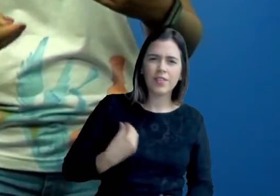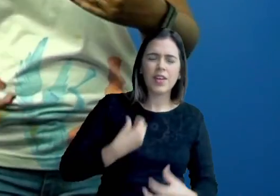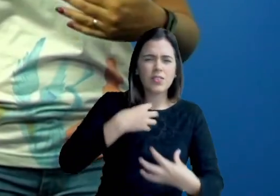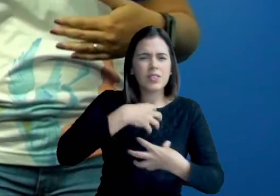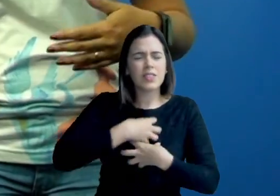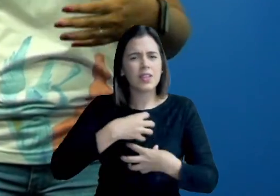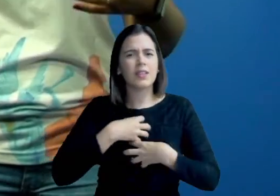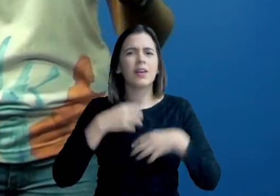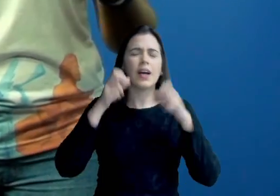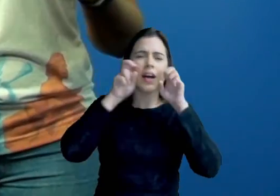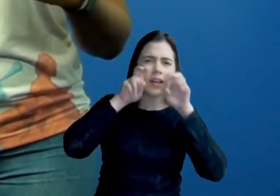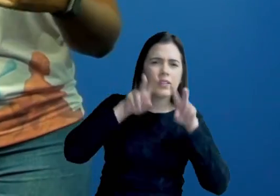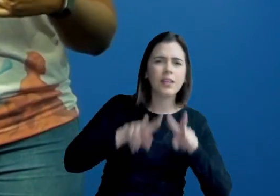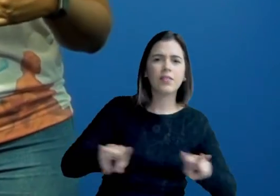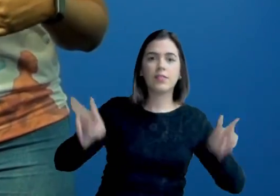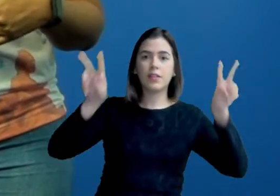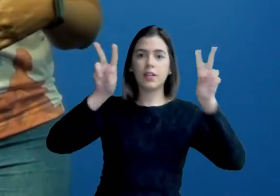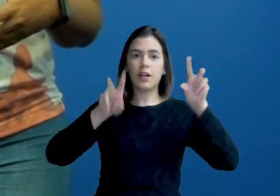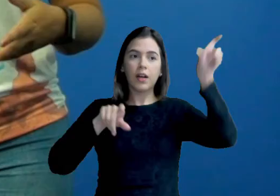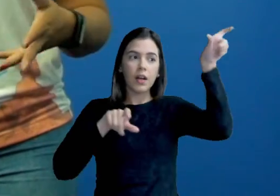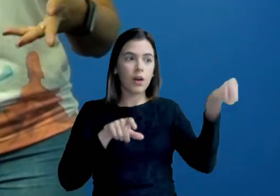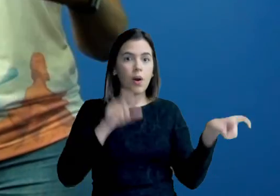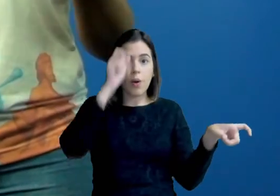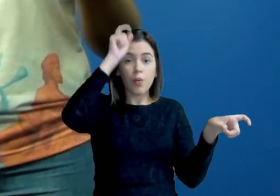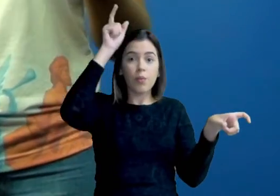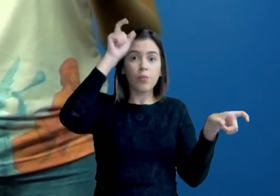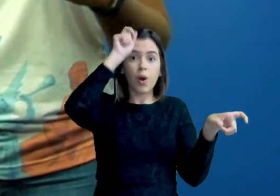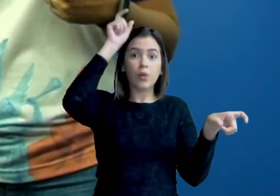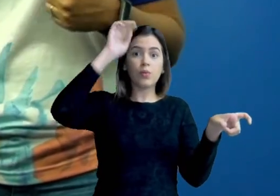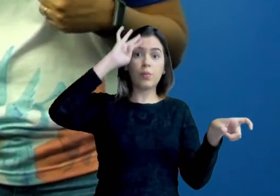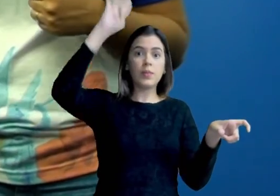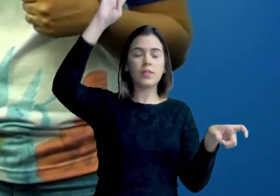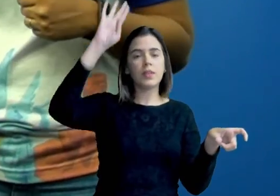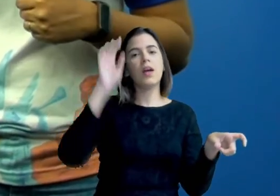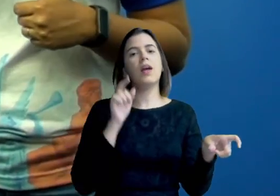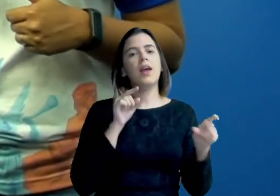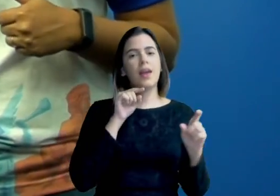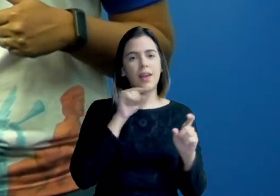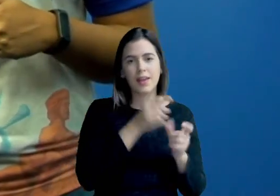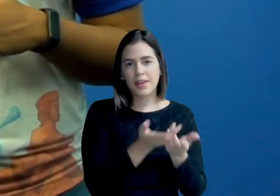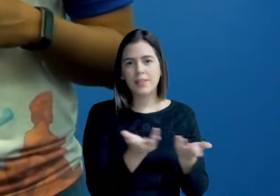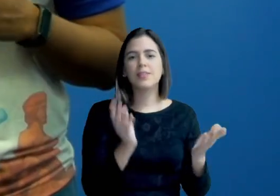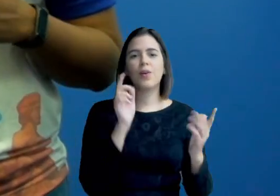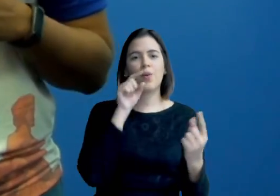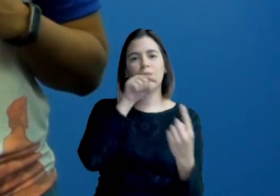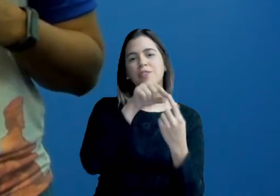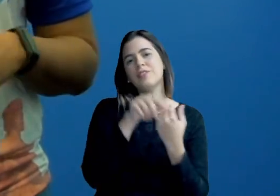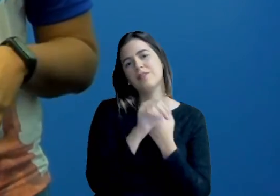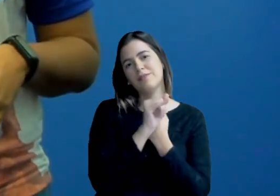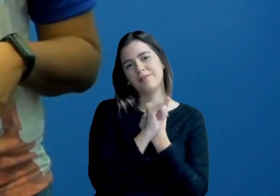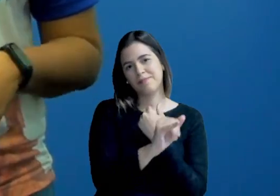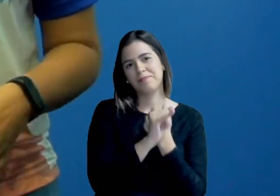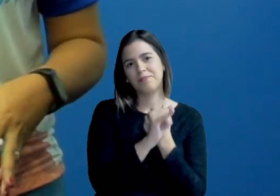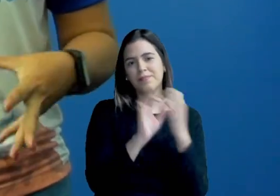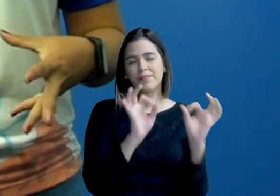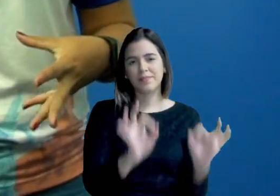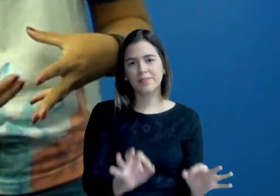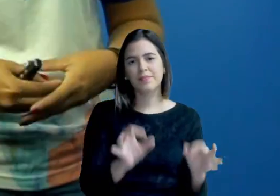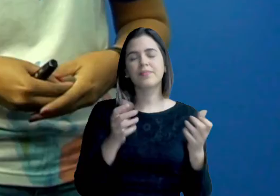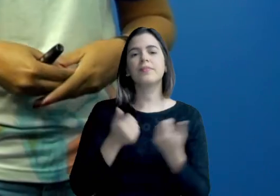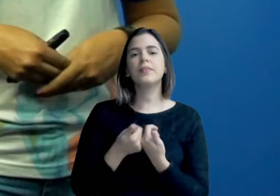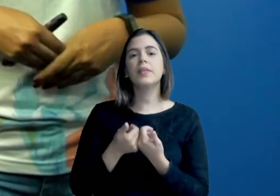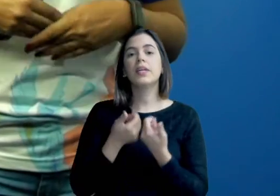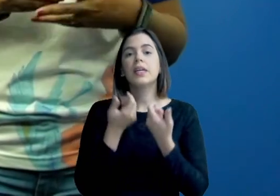vendo através dos olhos do autor. Então, esse é o objetivo da crônica, certo?